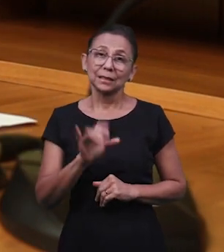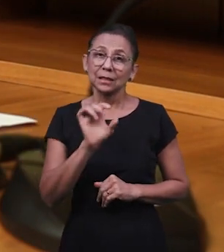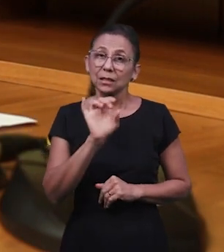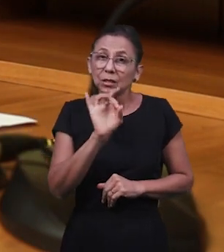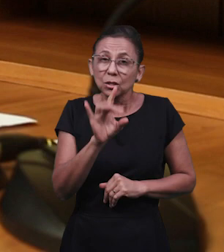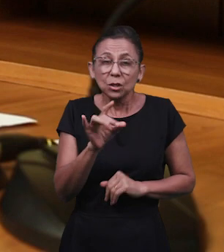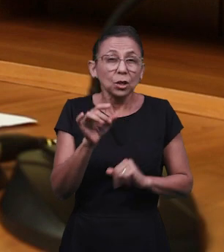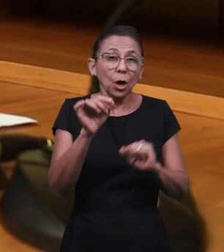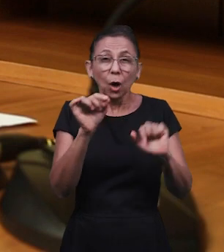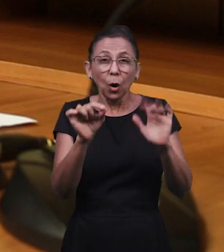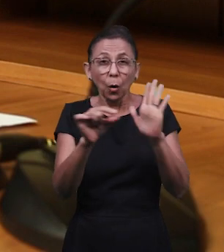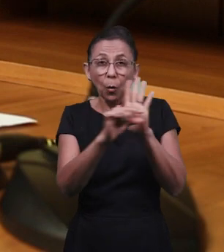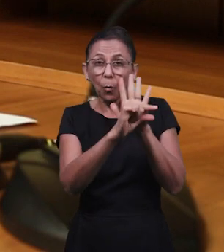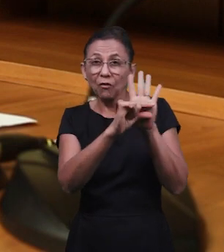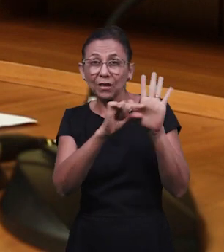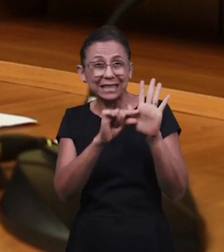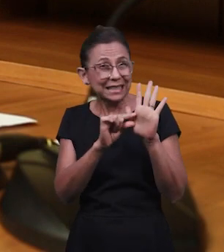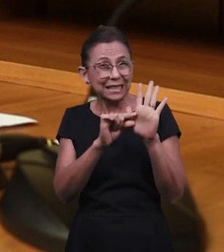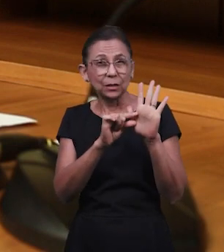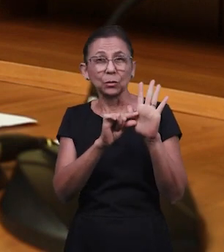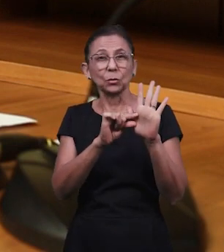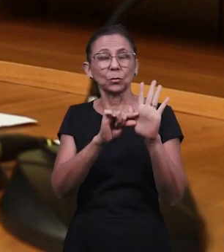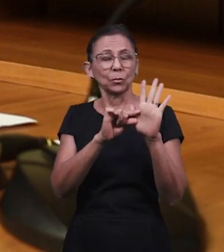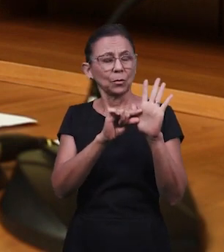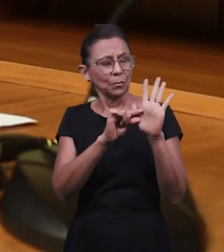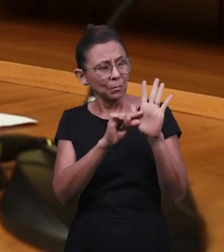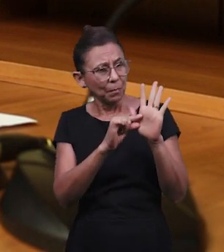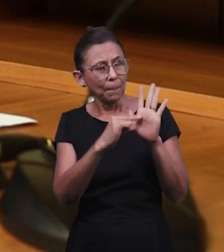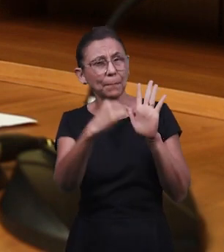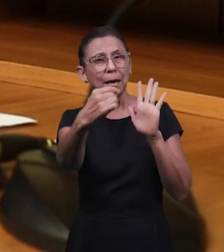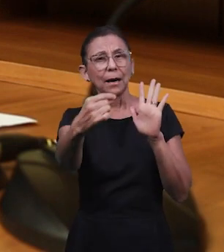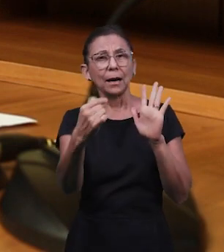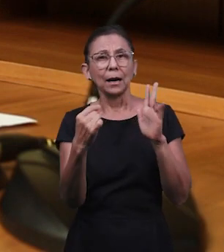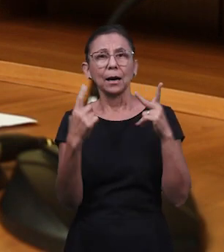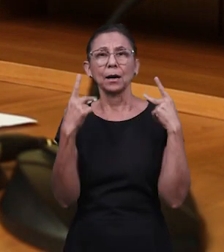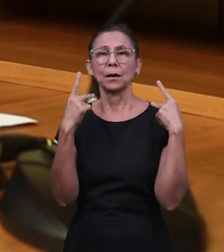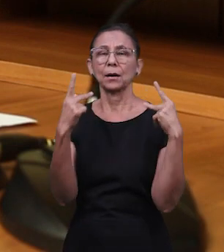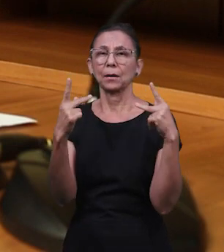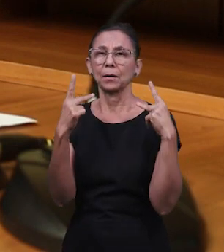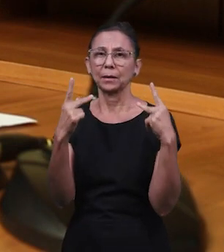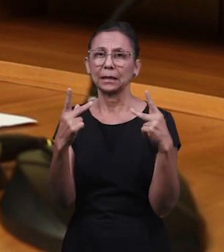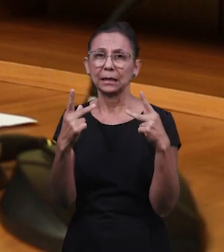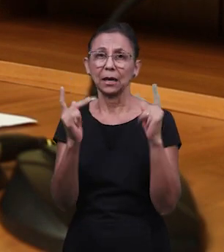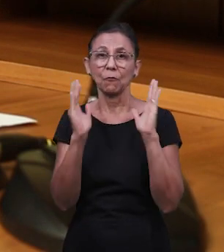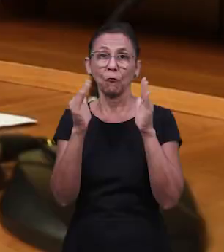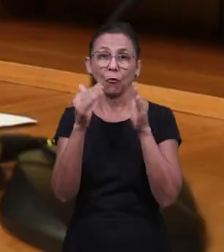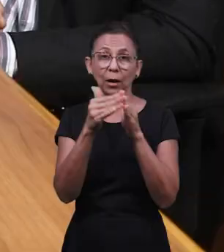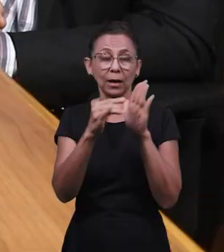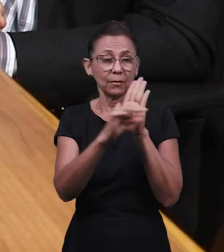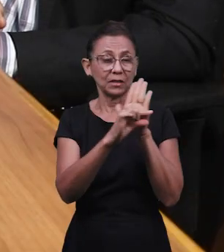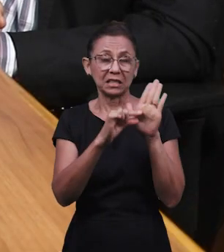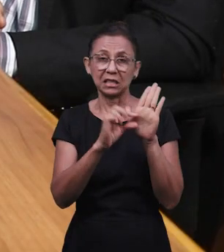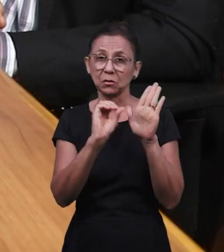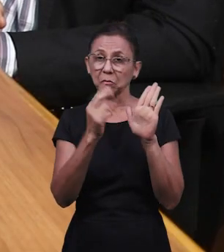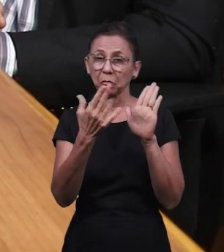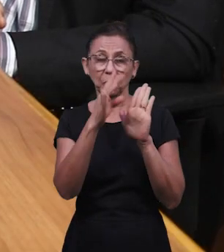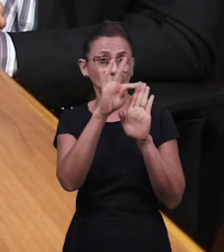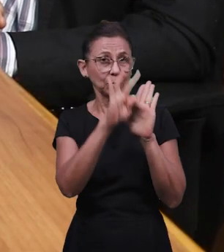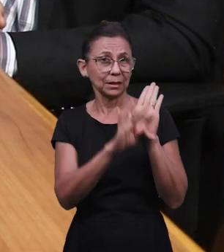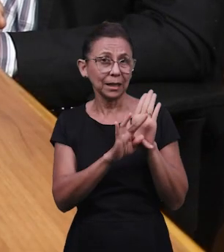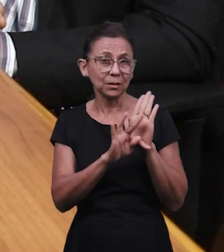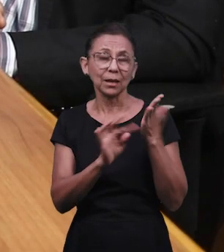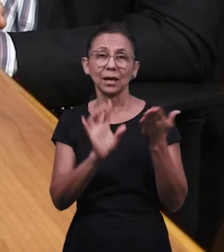não tem outra palavra. Se eu saio do projeto de Deus, que é único e eterno, eu crio uma religião. Seja